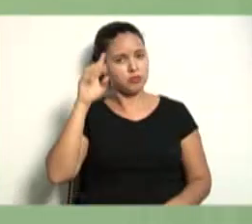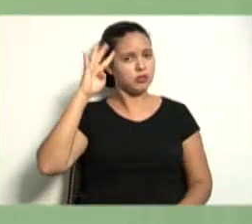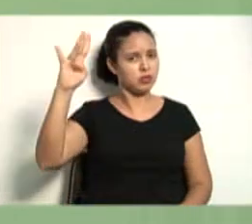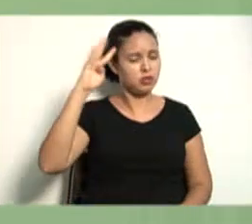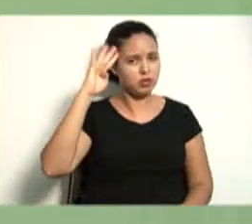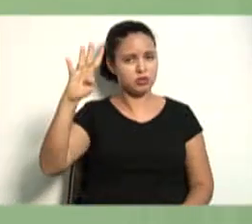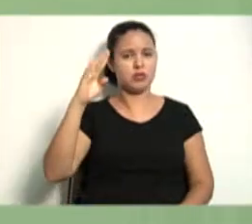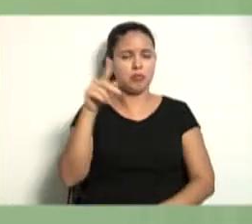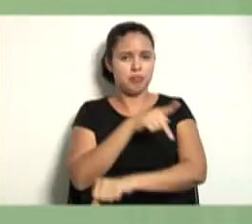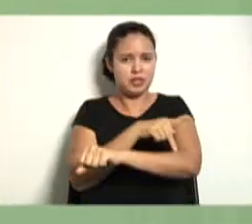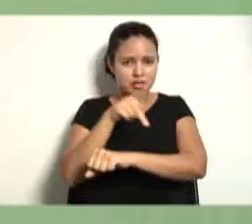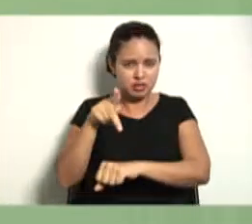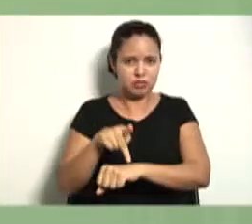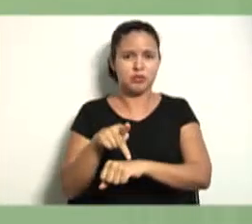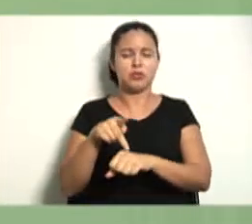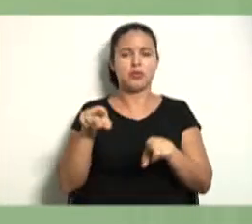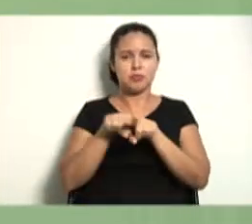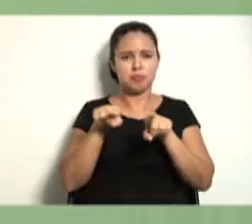e metodólogo.